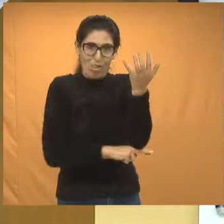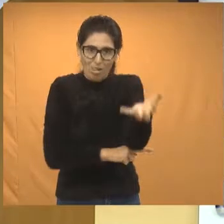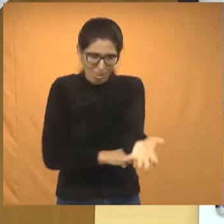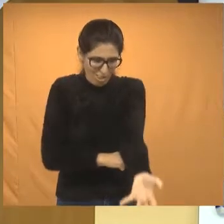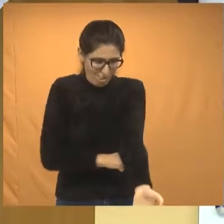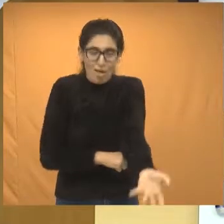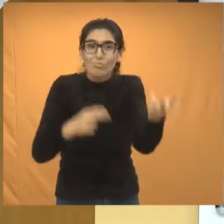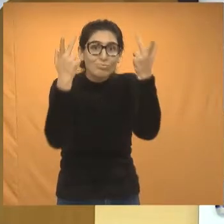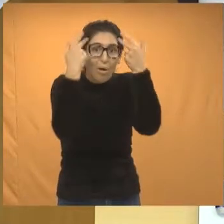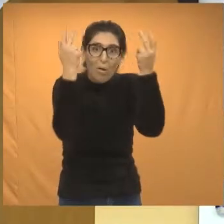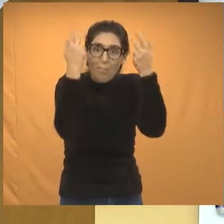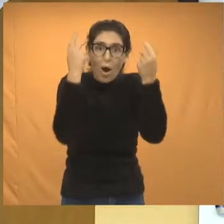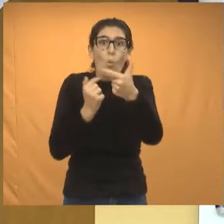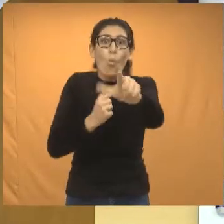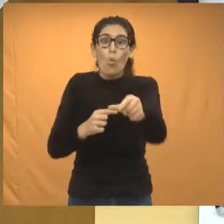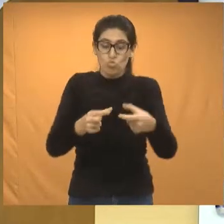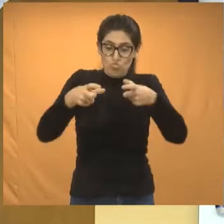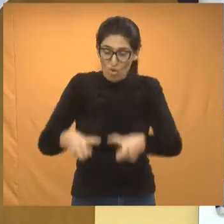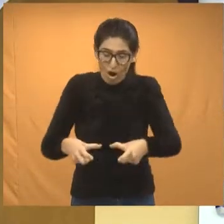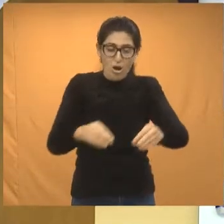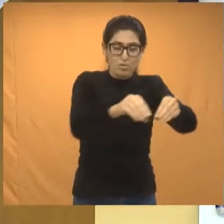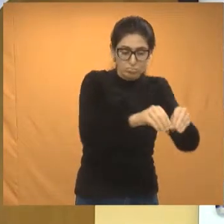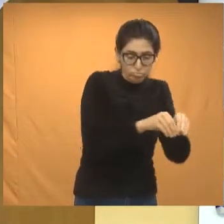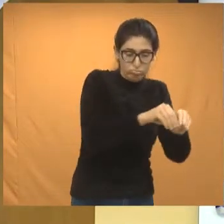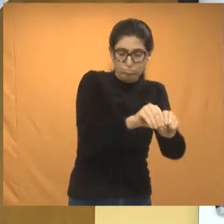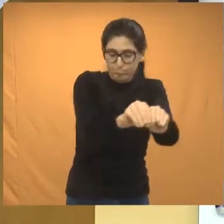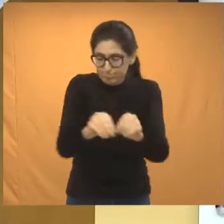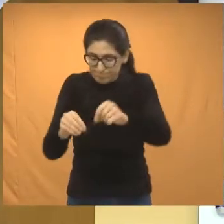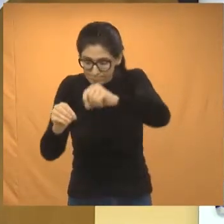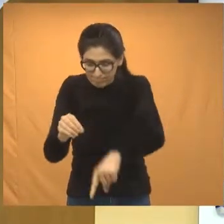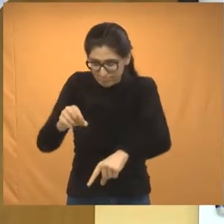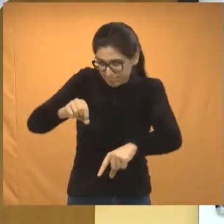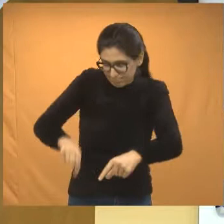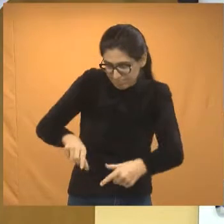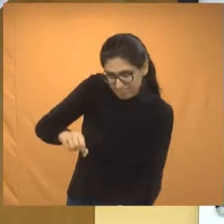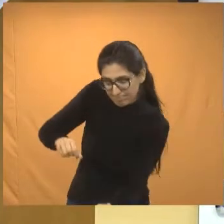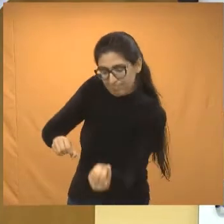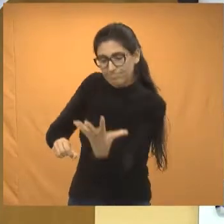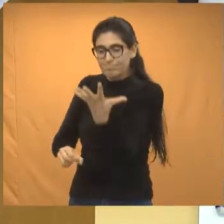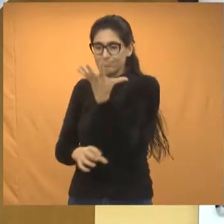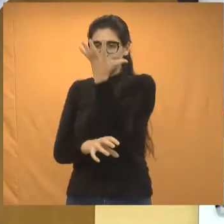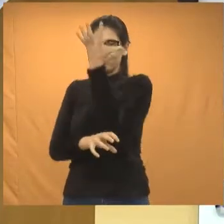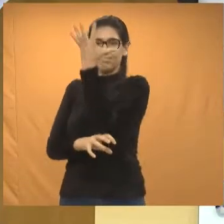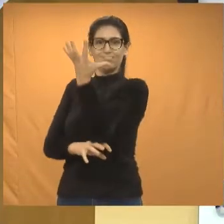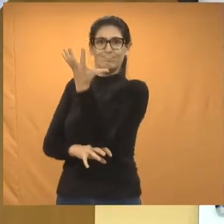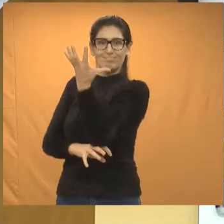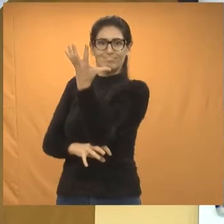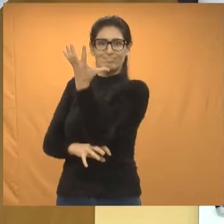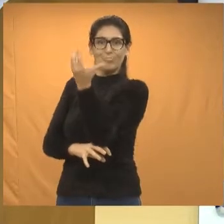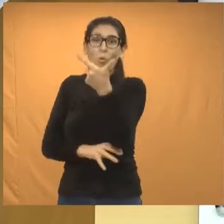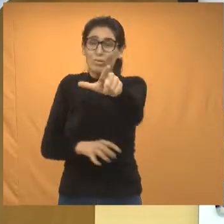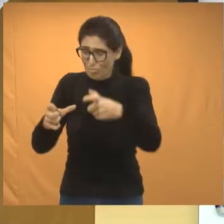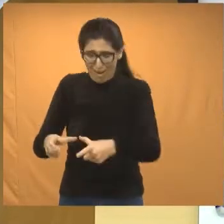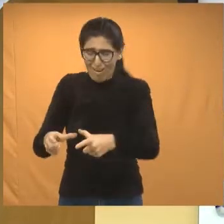Então, deixo aqui já esse meu pedido para que você faça aí um estudo e apresente uma proposta para viabilizar um pouco mais essas questões que a